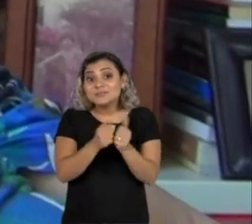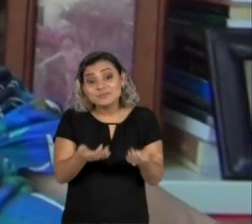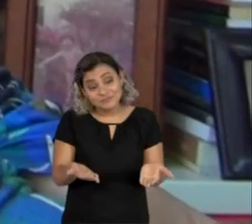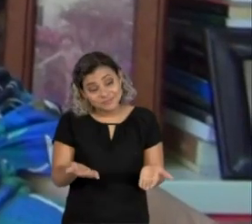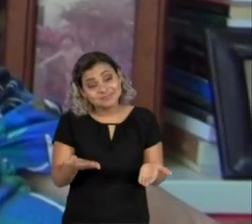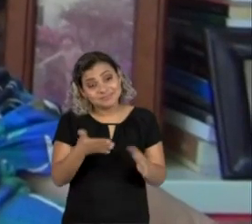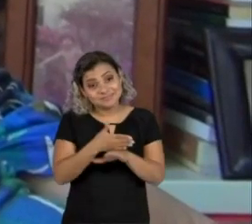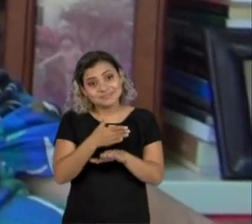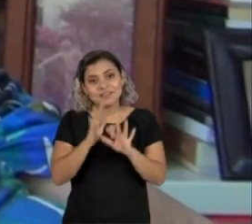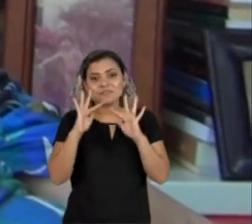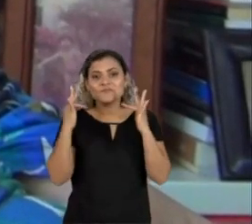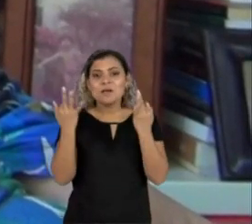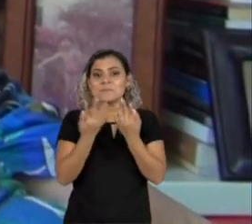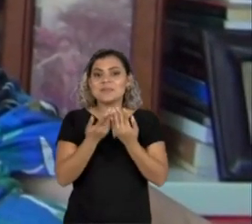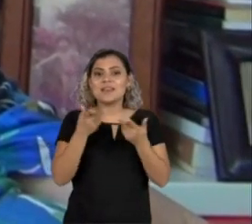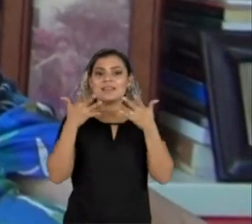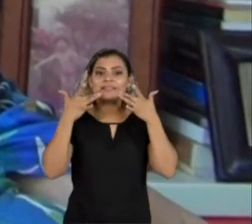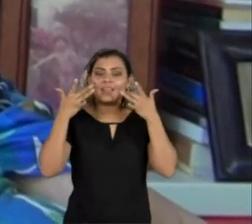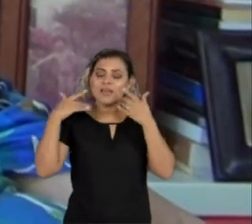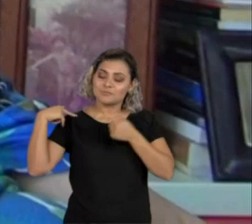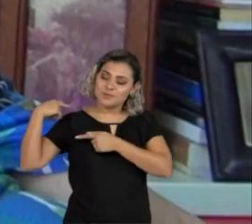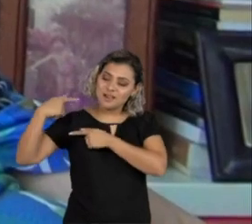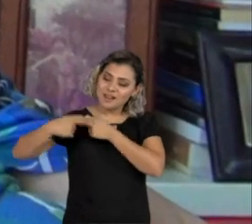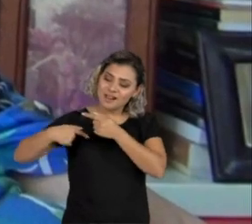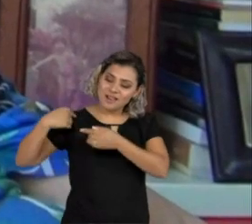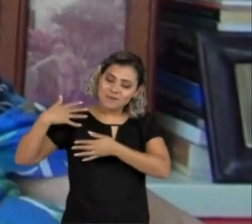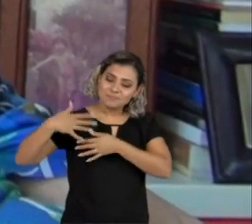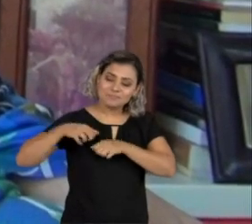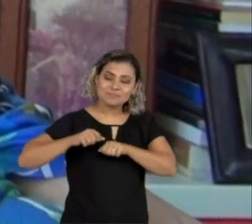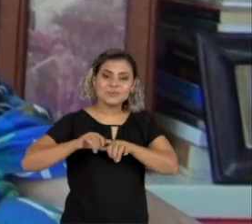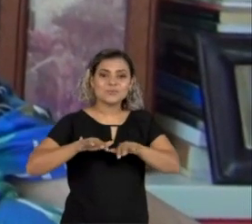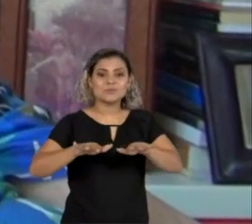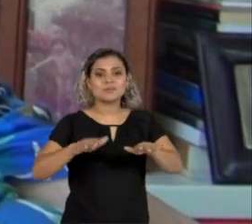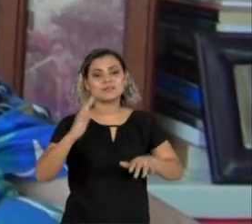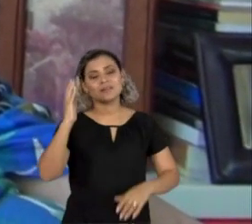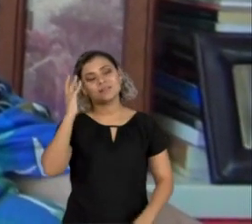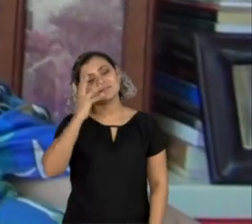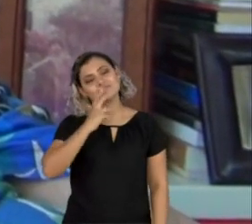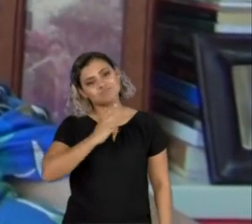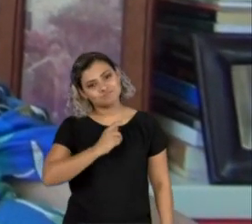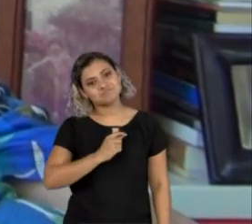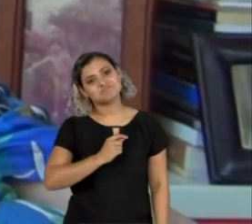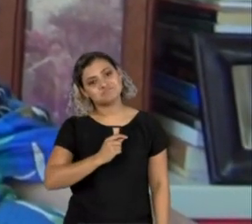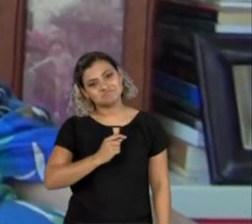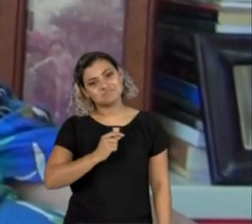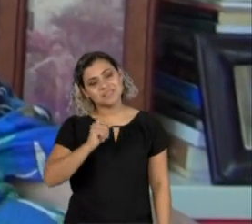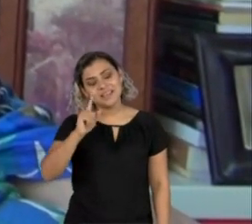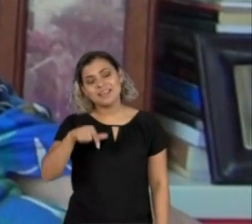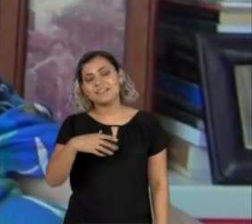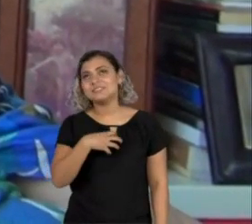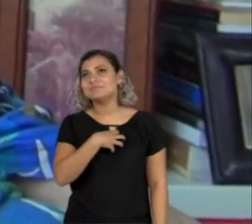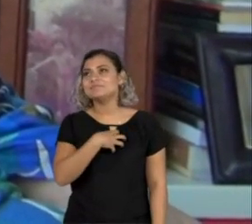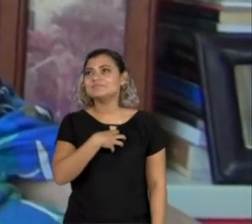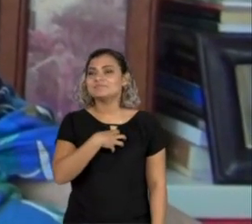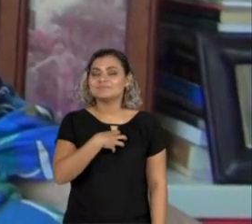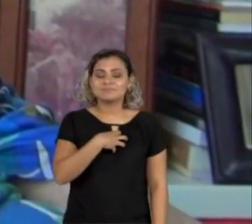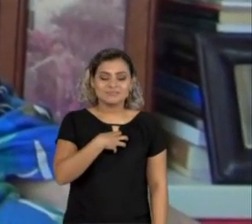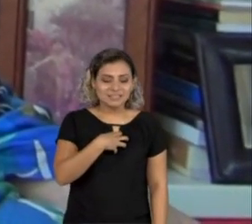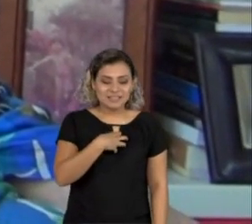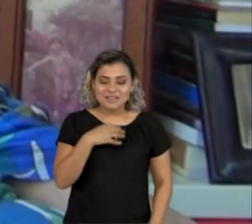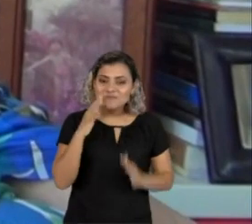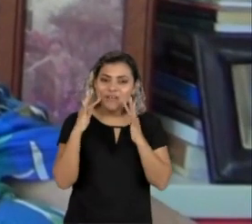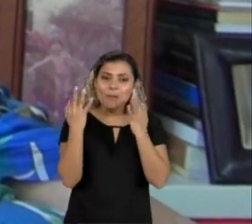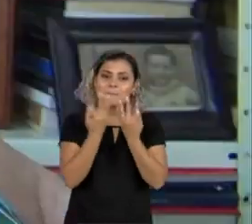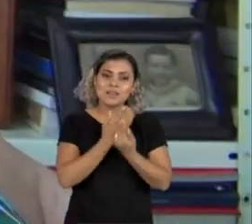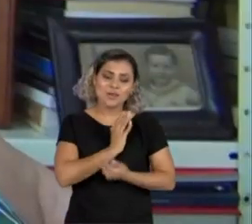Essa coisa da família teatral que nós somos, né? Que é uma coisa tão linda, né? É uma coisa tão... essa família